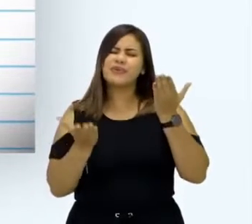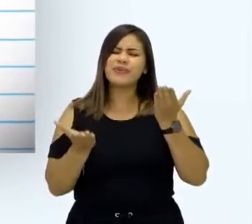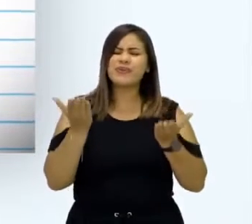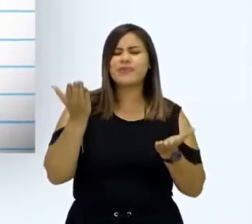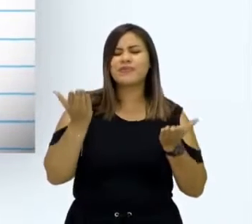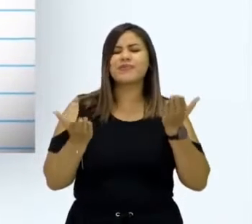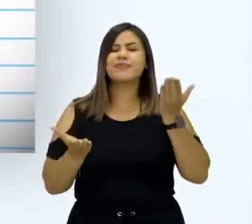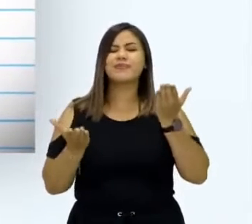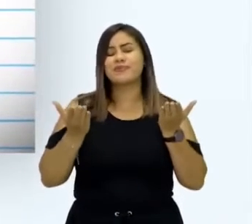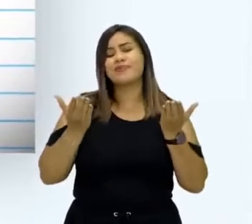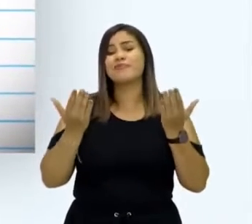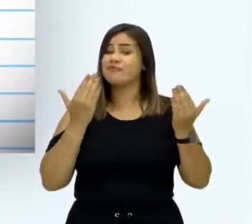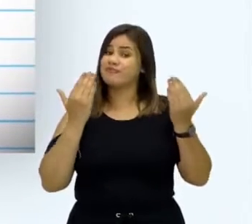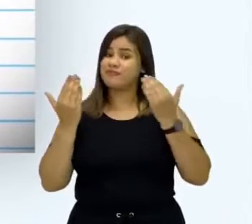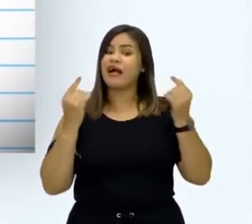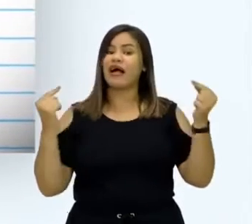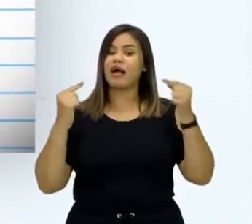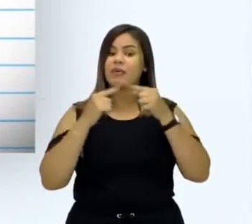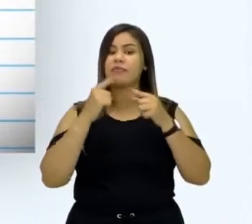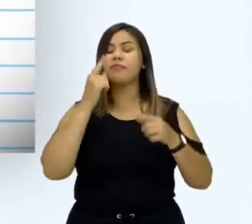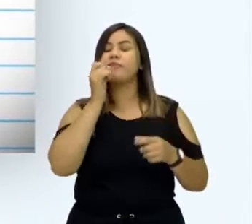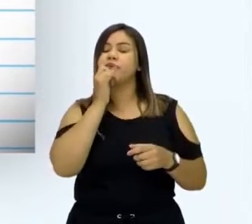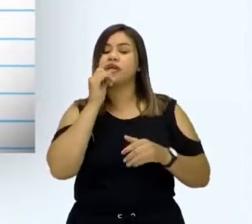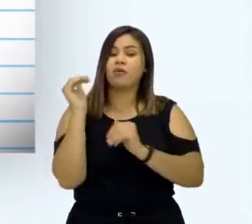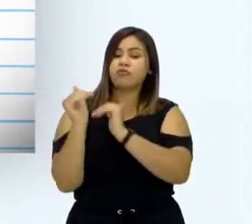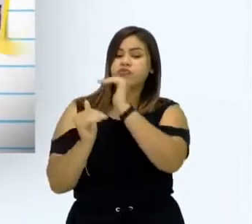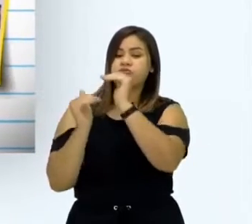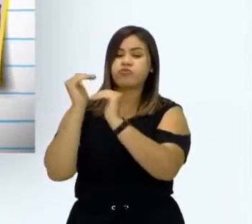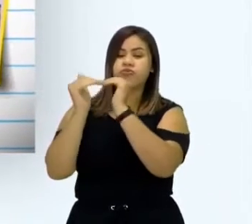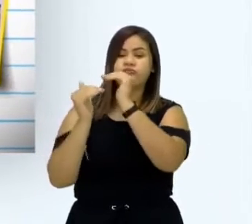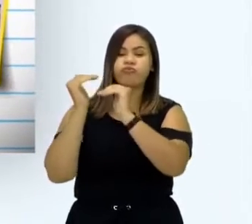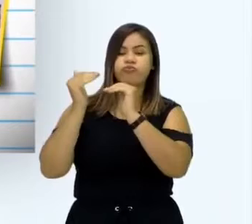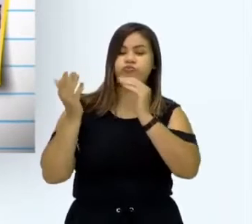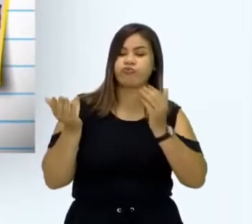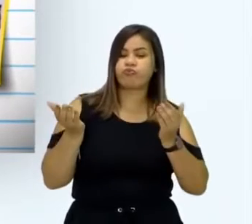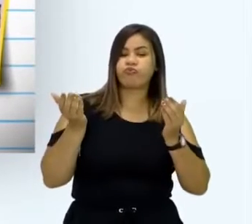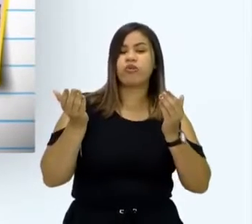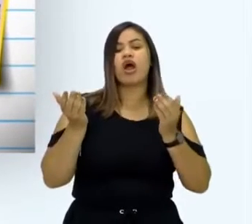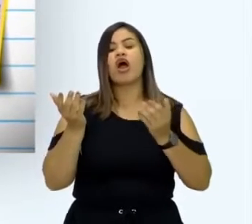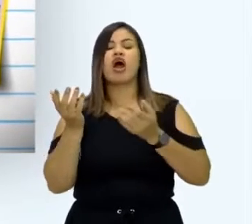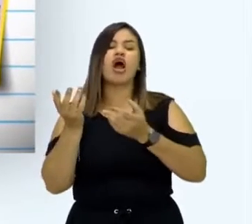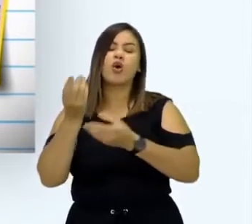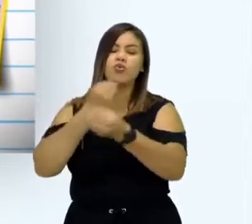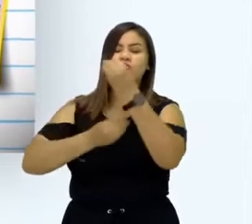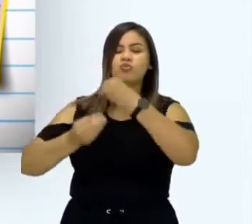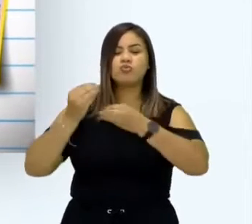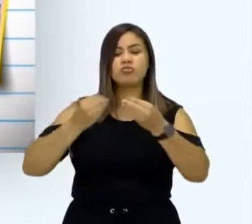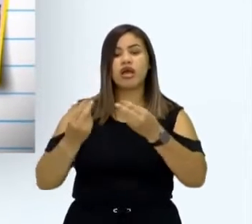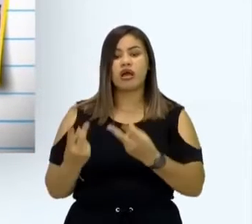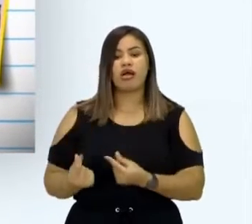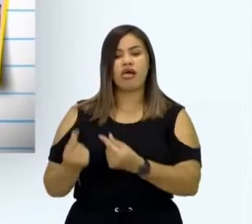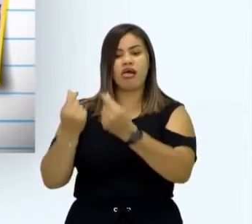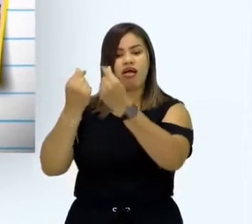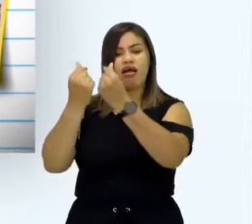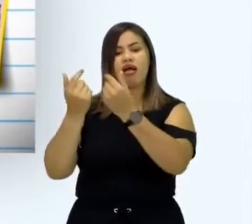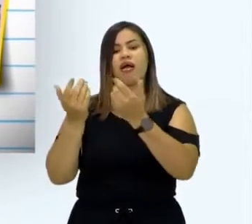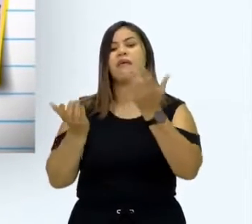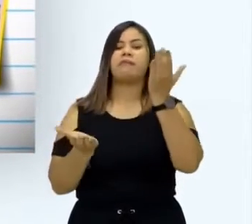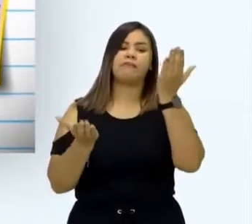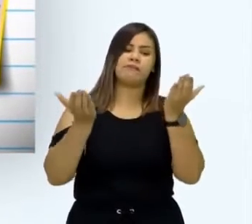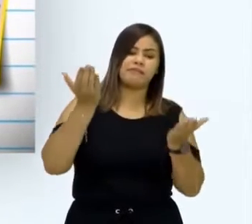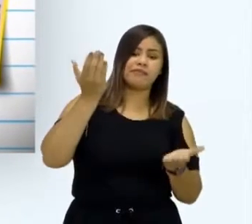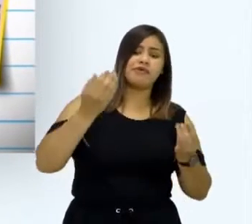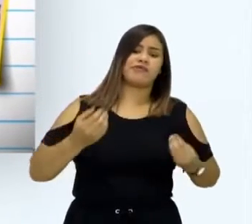balança. Afinal, se por um lado esse avanço aumenta a disponibilidade de alimentos e gera ganhos econômicos, por outro, também reduz